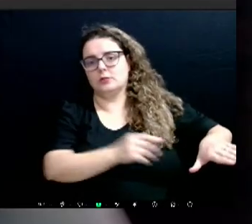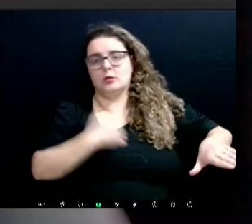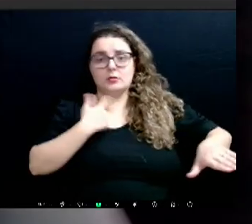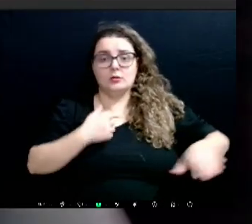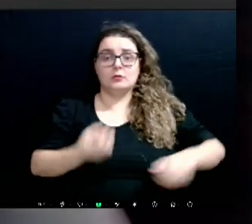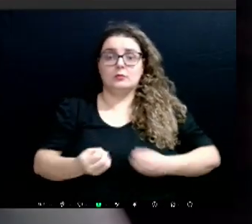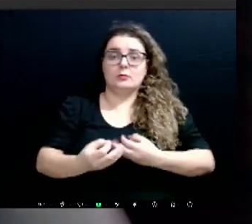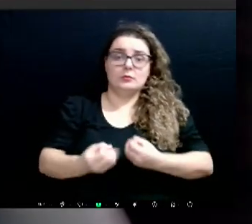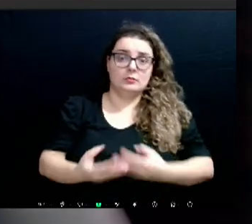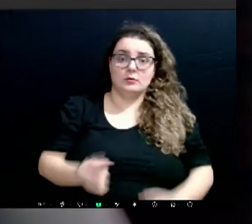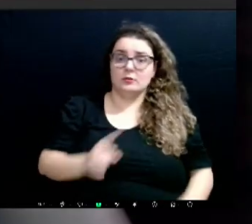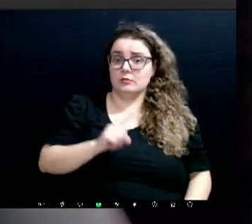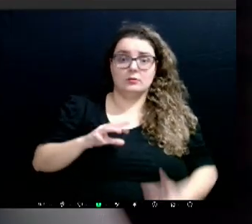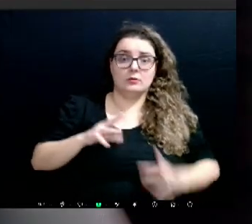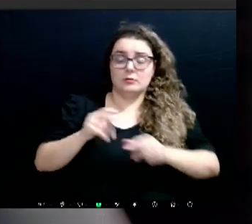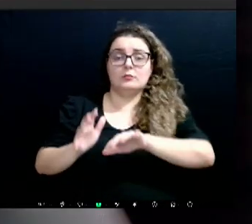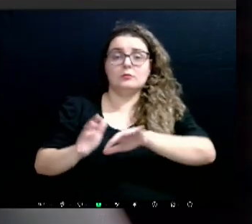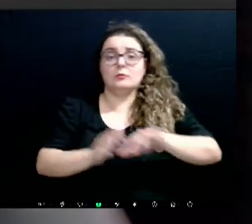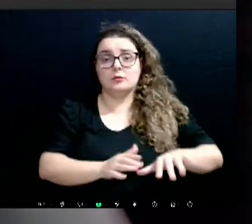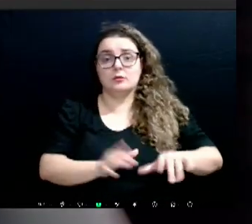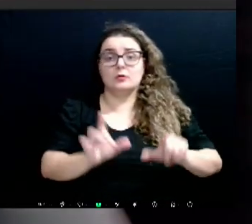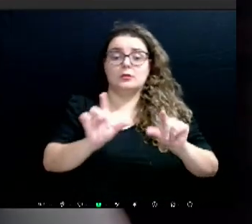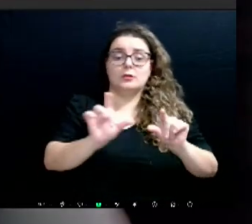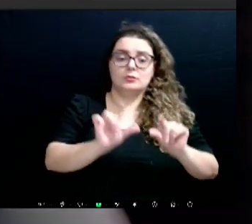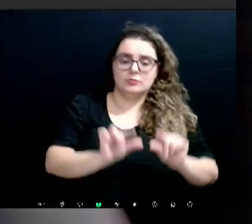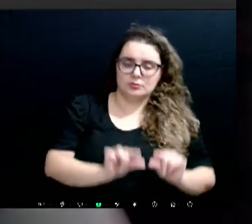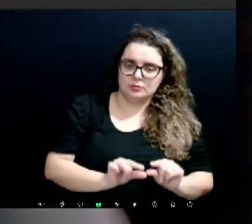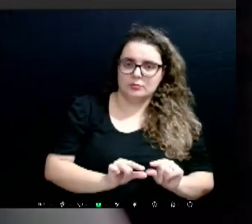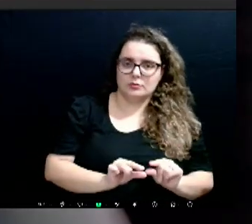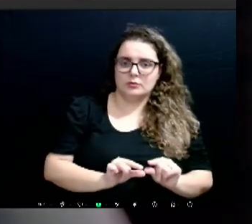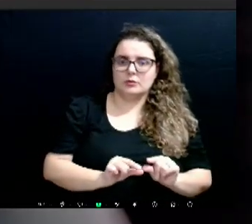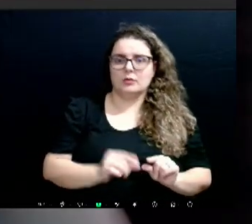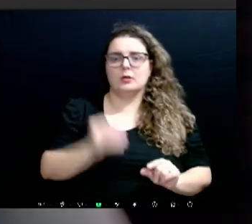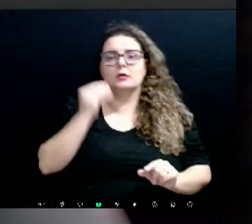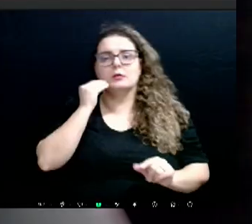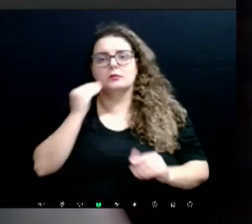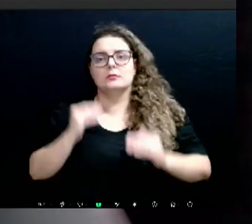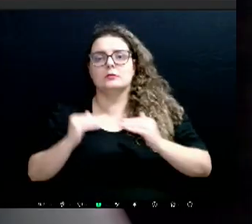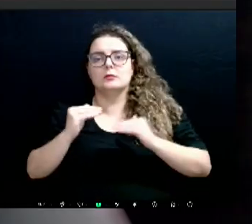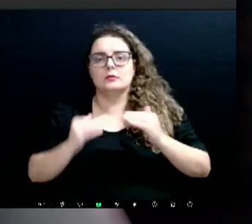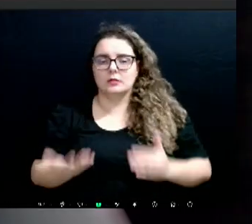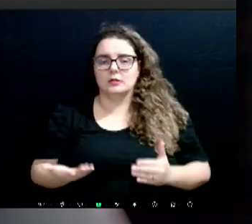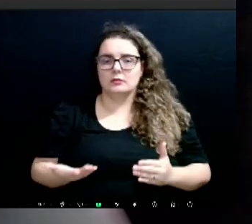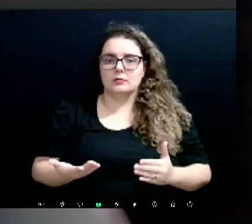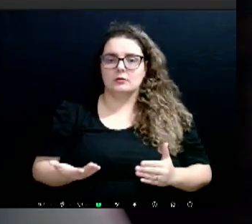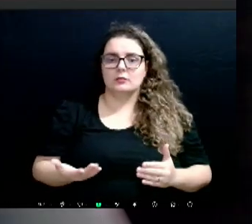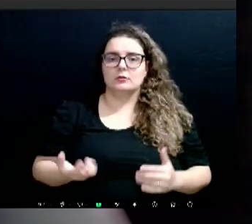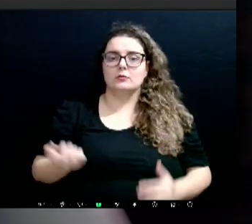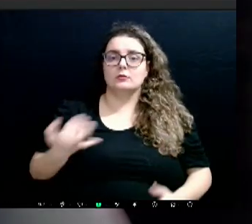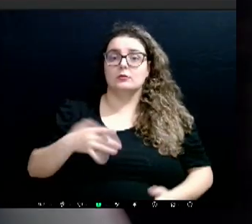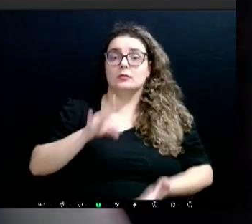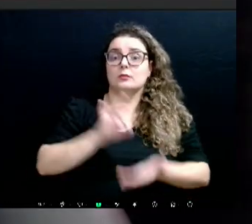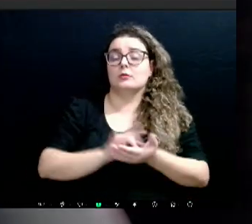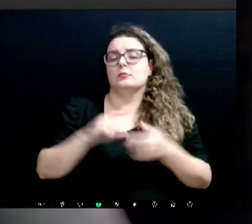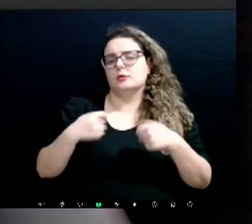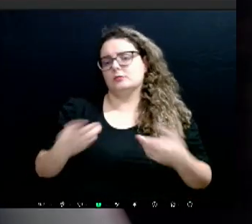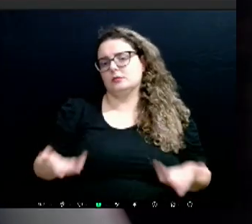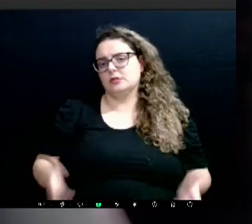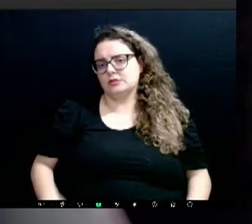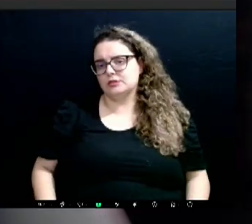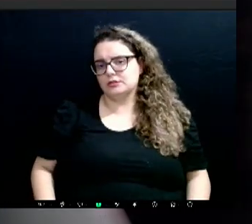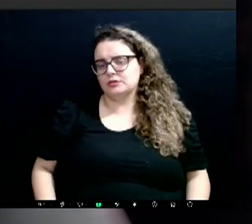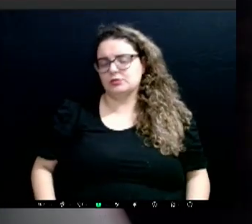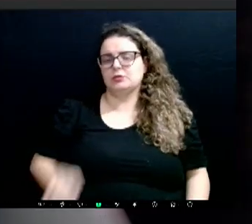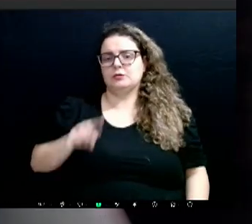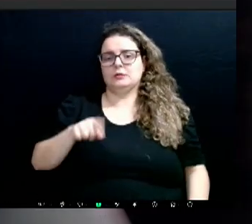tirar totalmente, nós vamos diminuir e tentar equacionar o quanto que realmente eu preciso. Você precisa